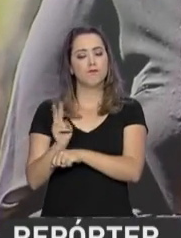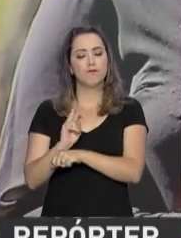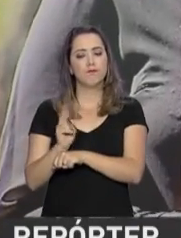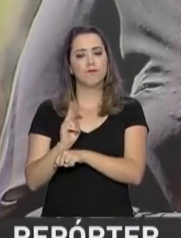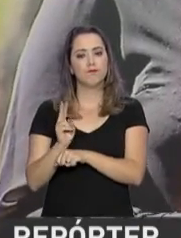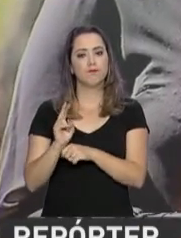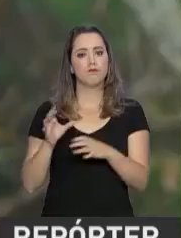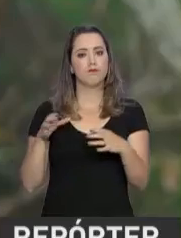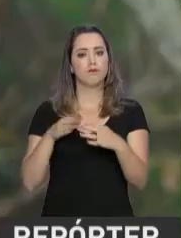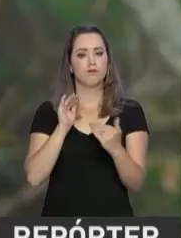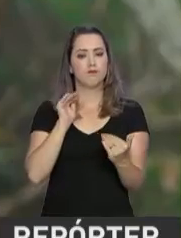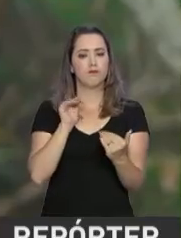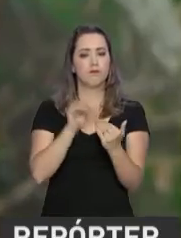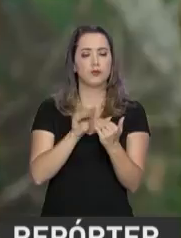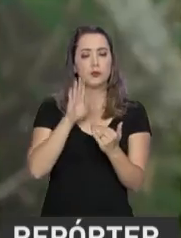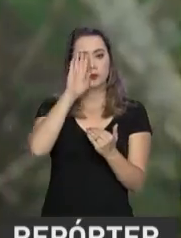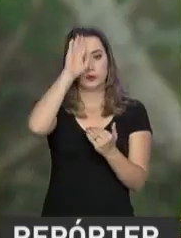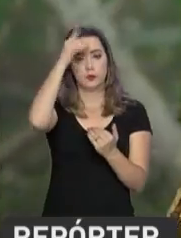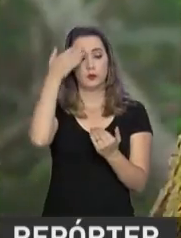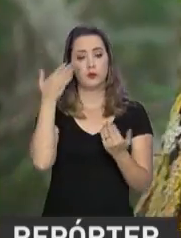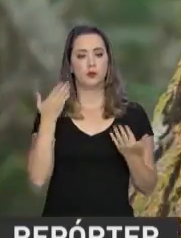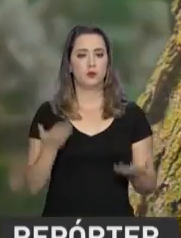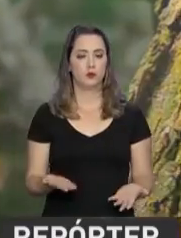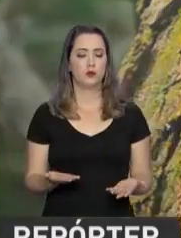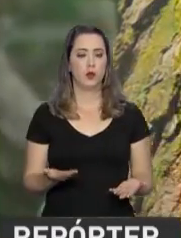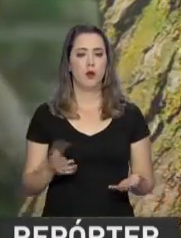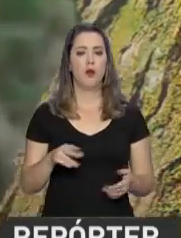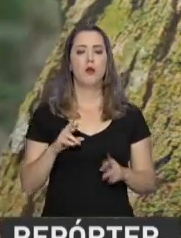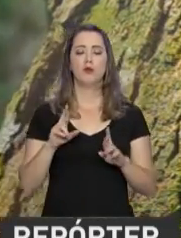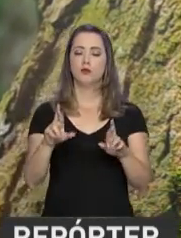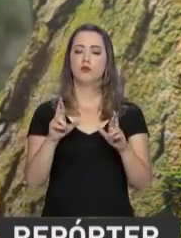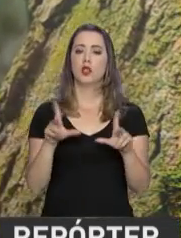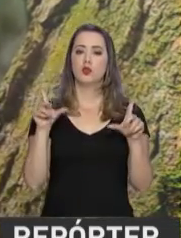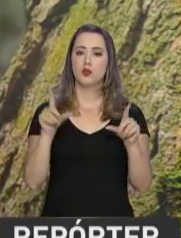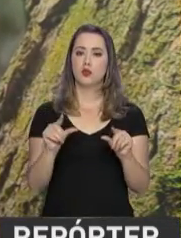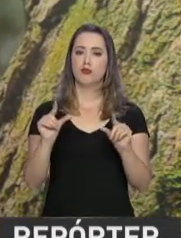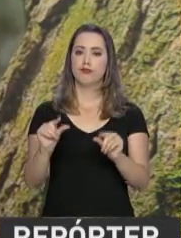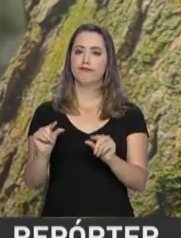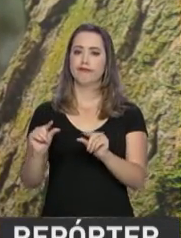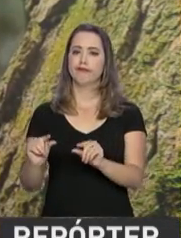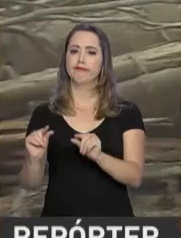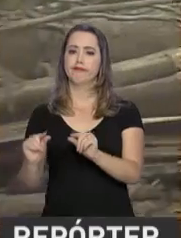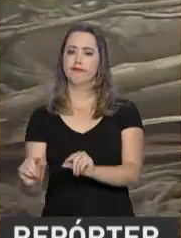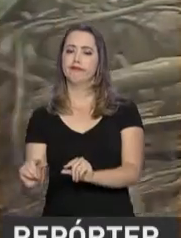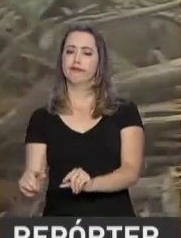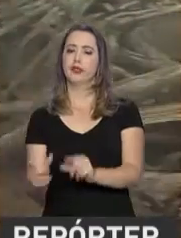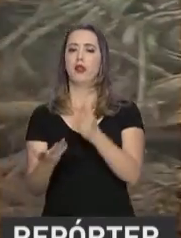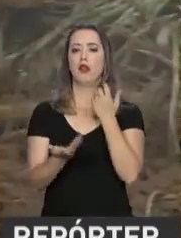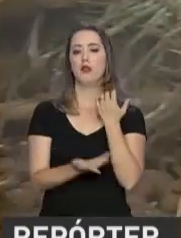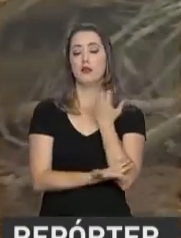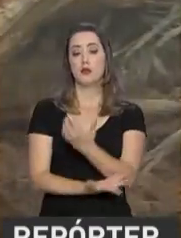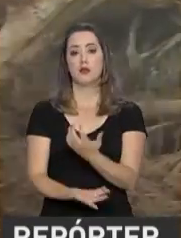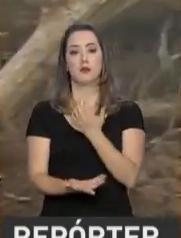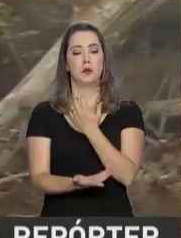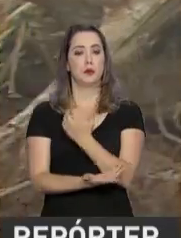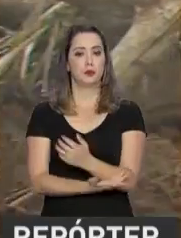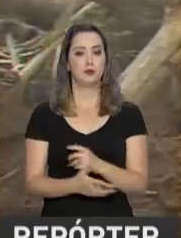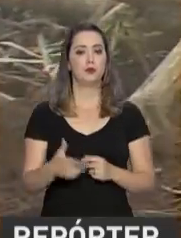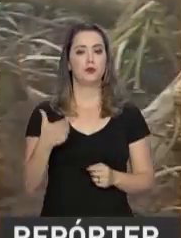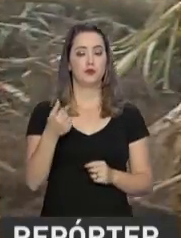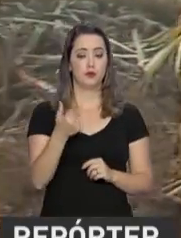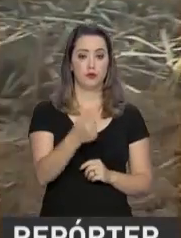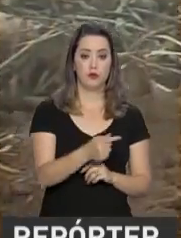concentradas com a mobilização o governo espera manter o ritmo de queda do desmatamento em 2017 foi